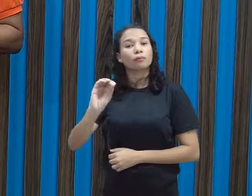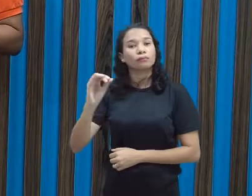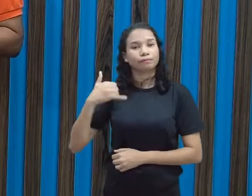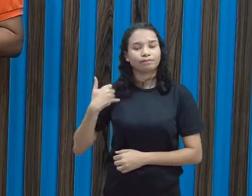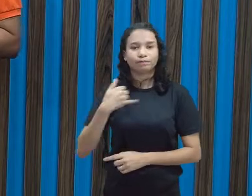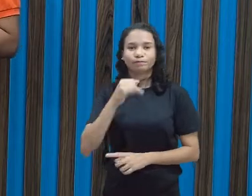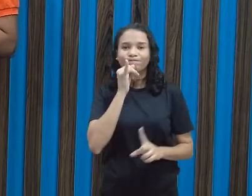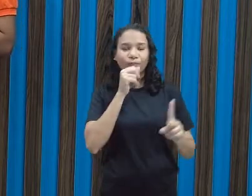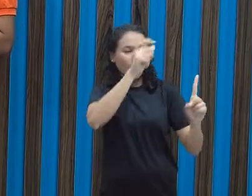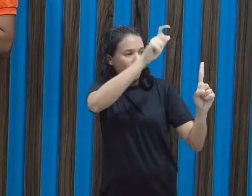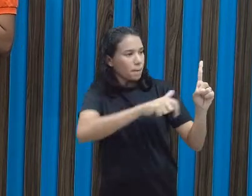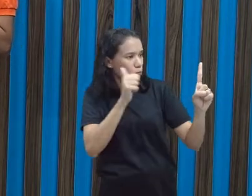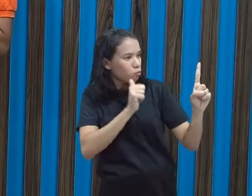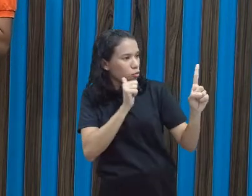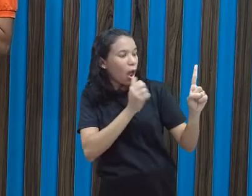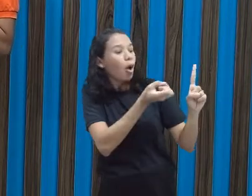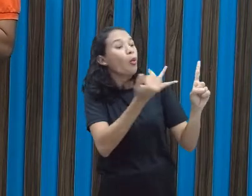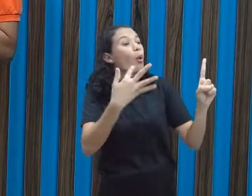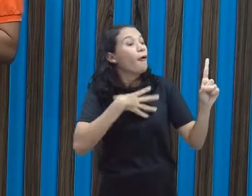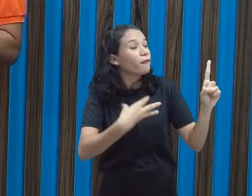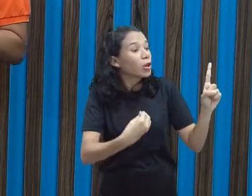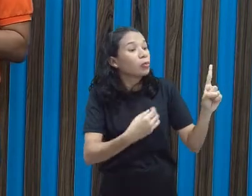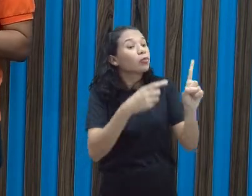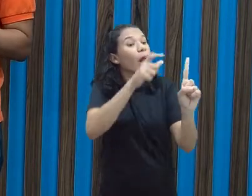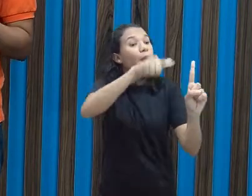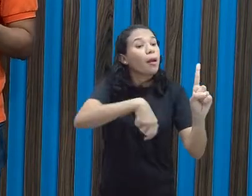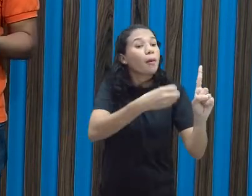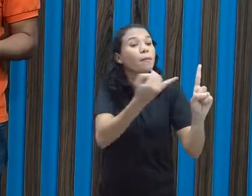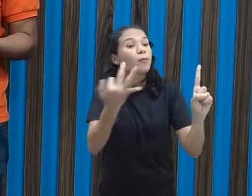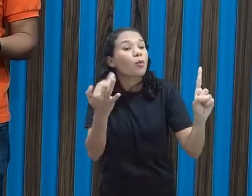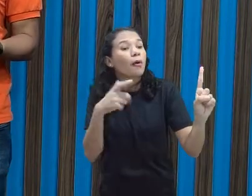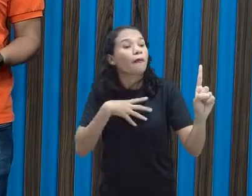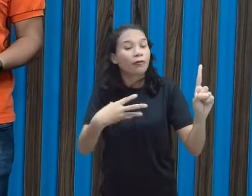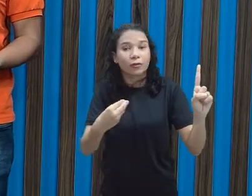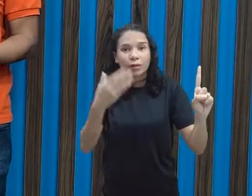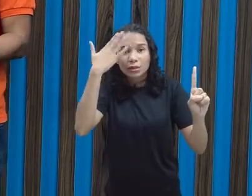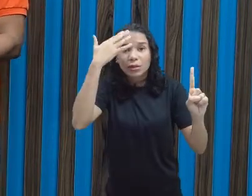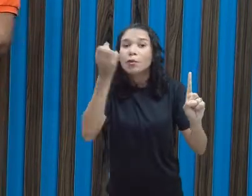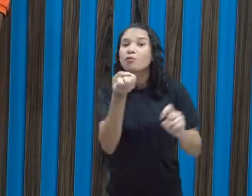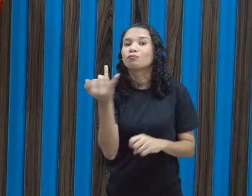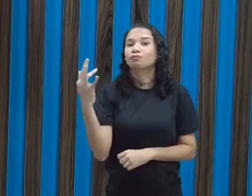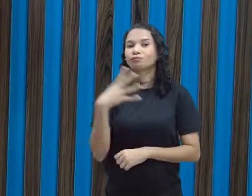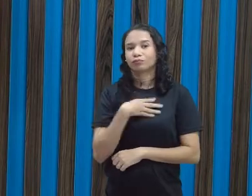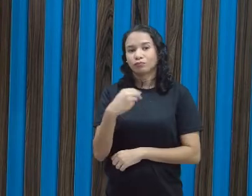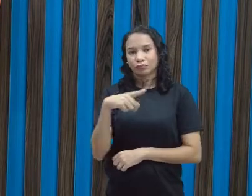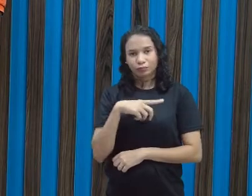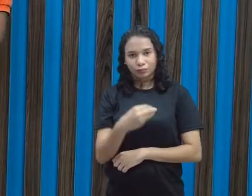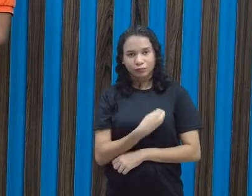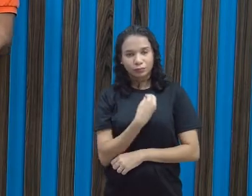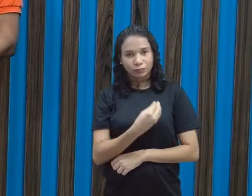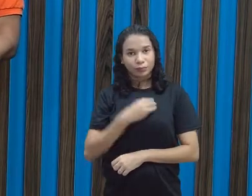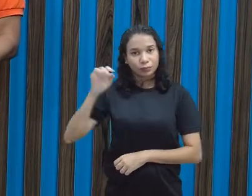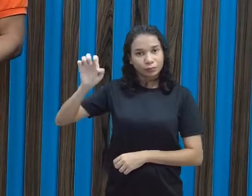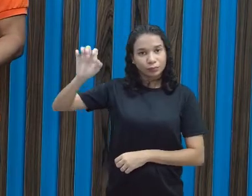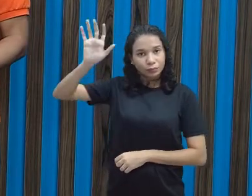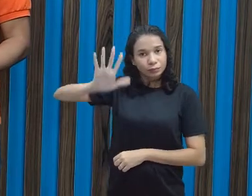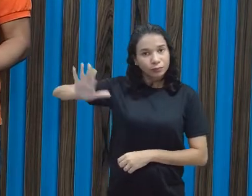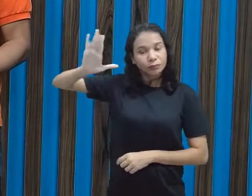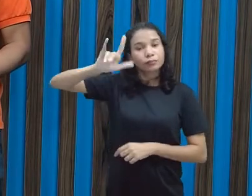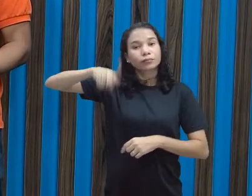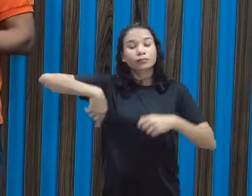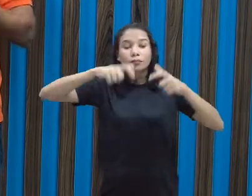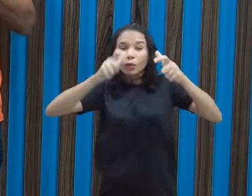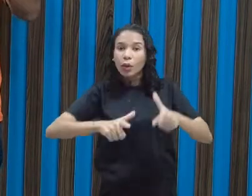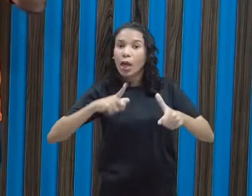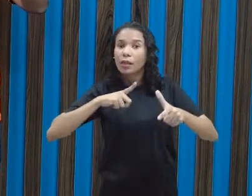idade, tá? Então, veja, o que é que a gente pode dizer da Europa nesse sentido? A Europa é um continente que tem uma população que